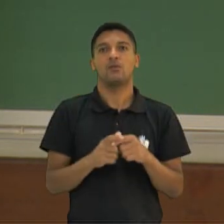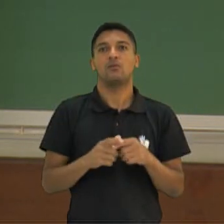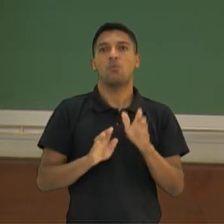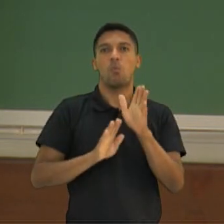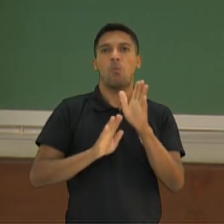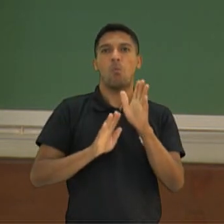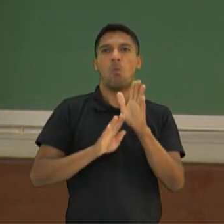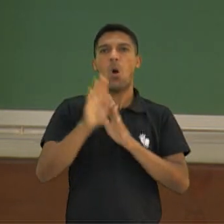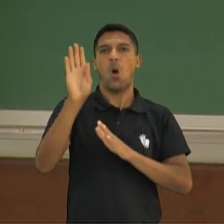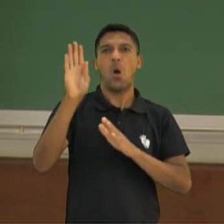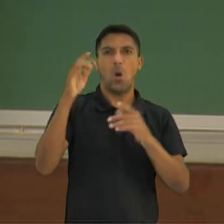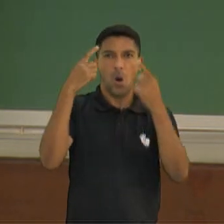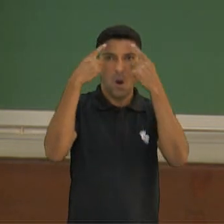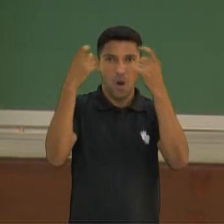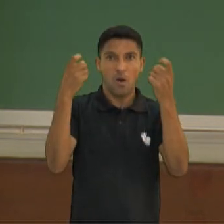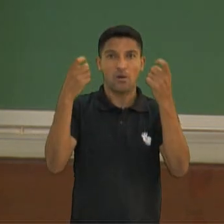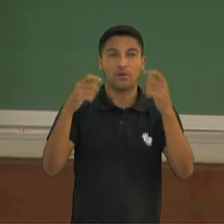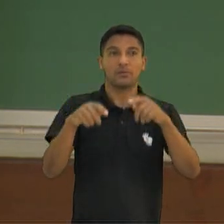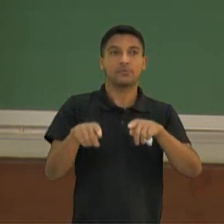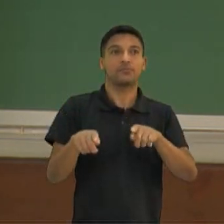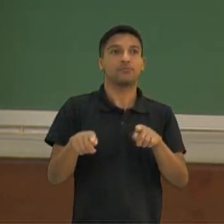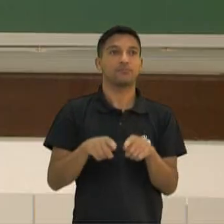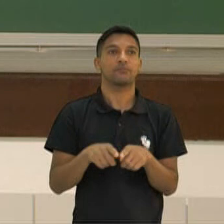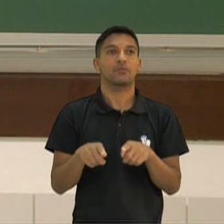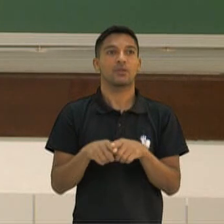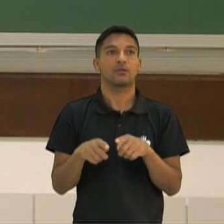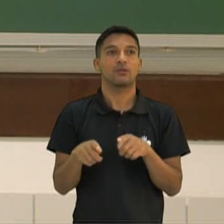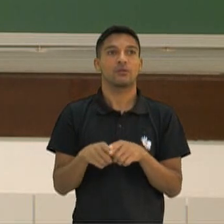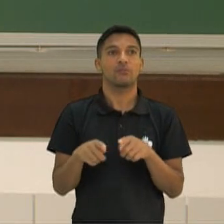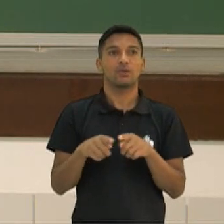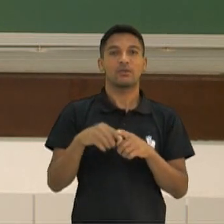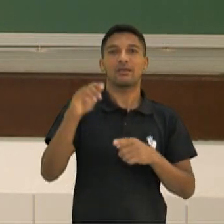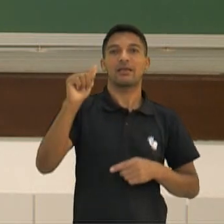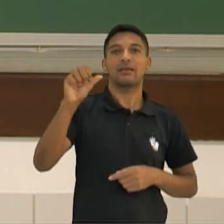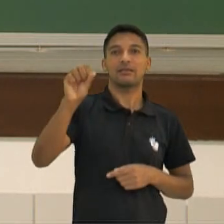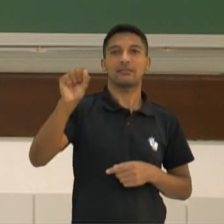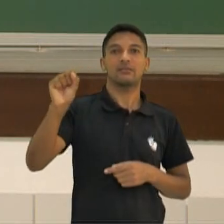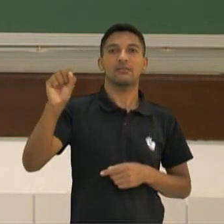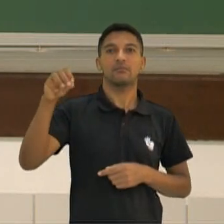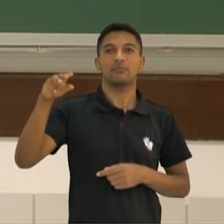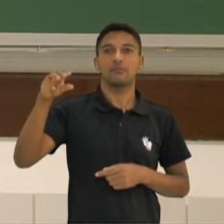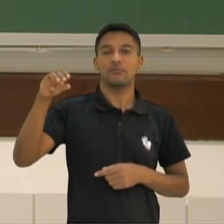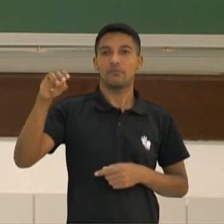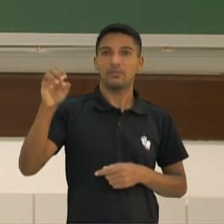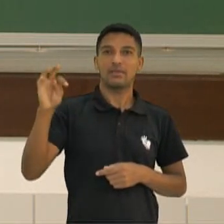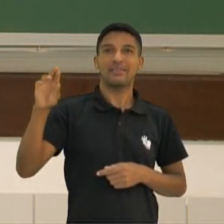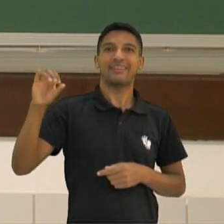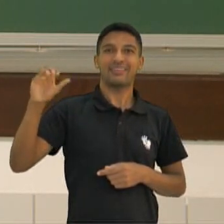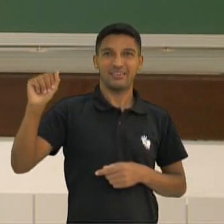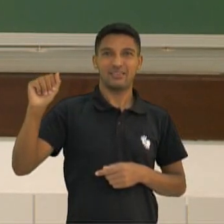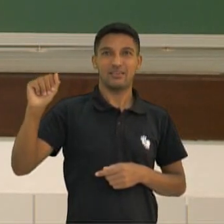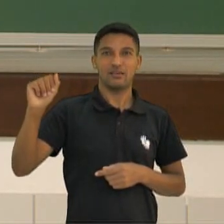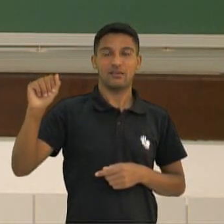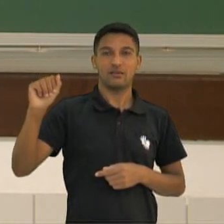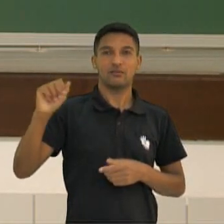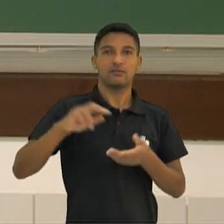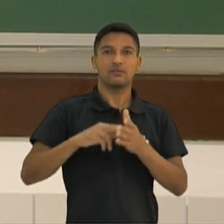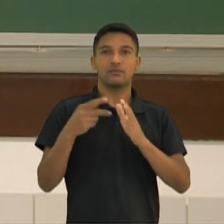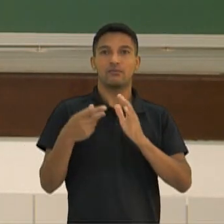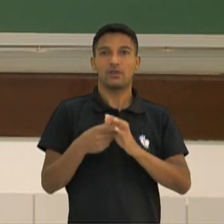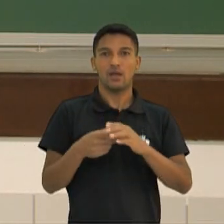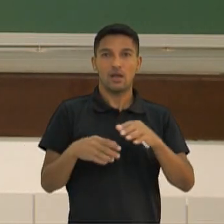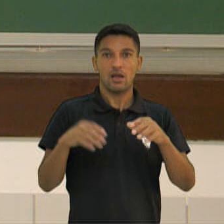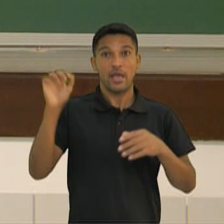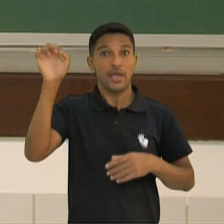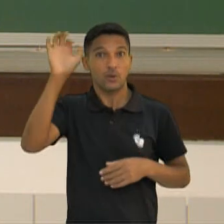riqueza e o reforço das assimetrias regionais. O que é assimetrias? Diferenças entre as regiões europeias. O leste europeu, por exemplo, que é